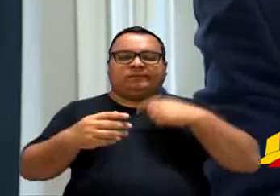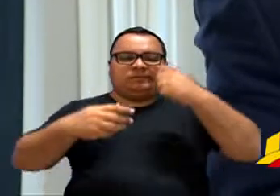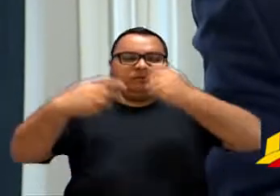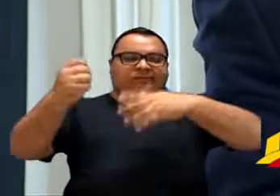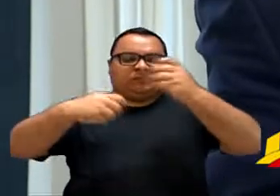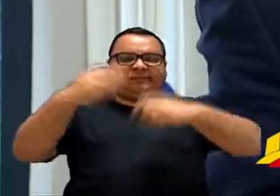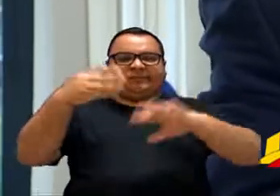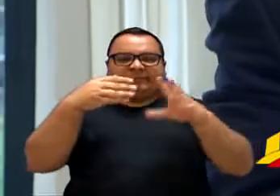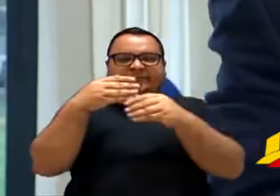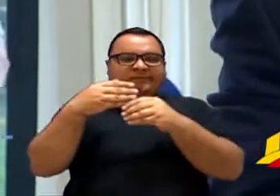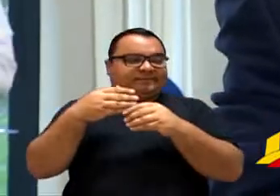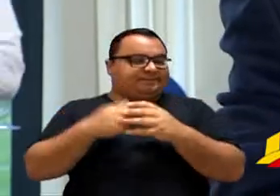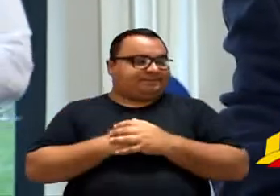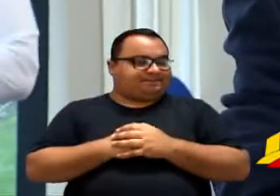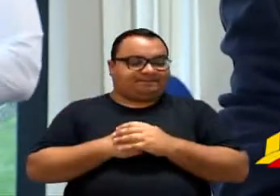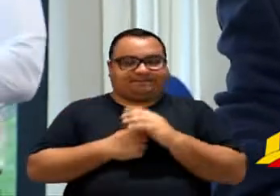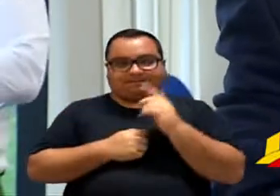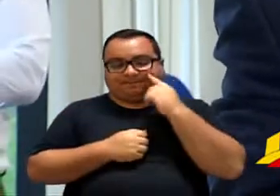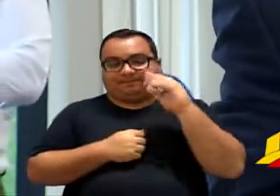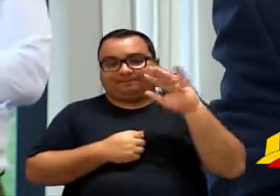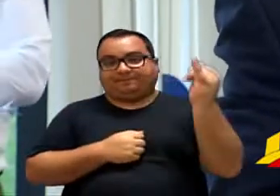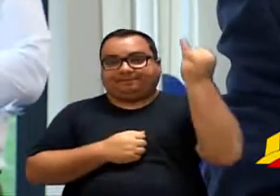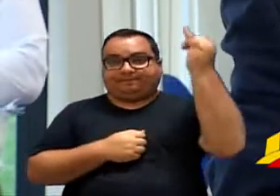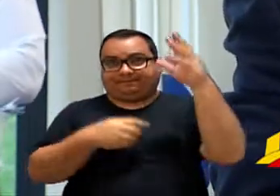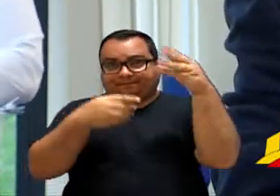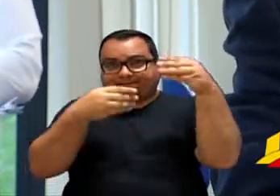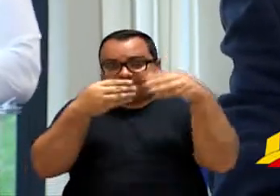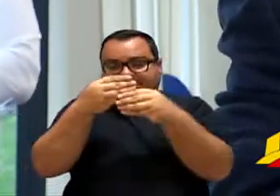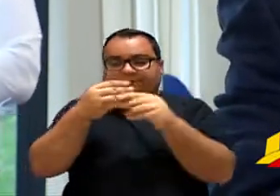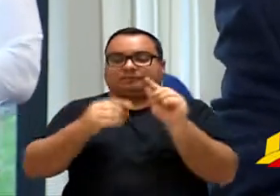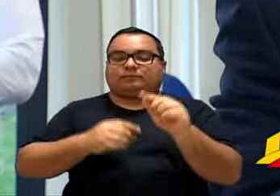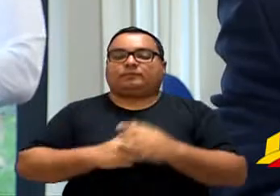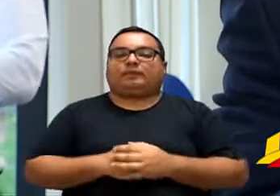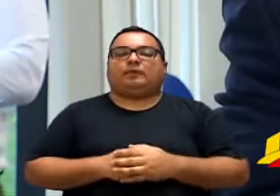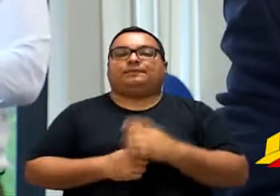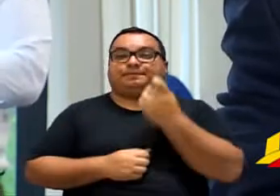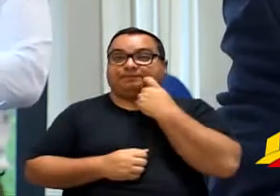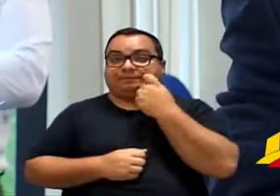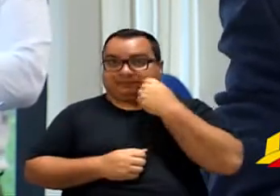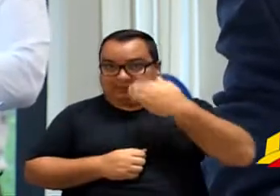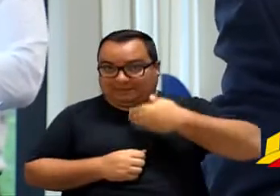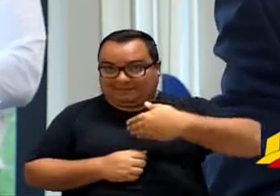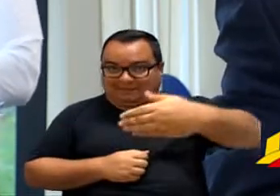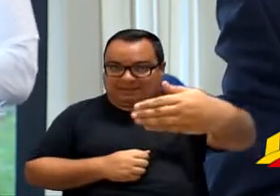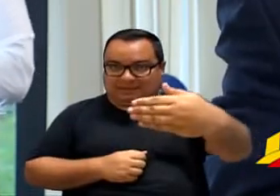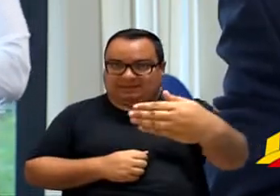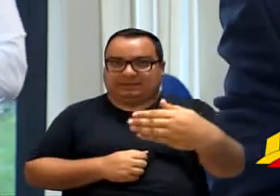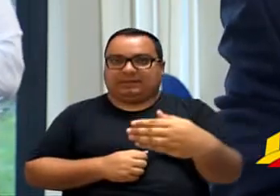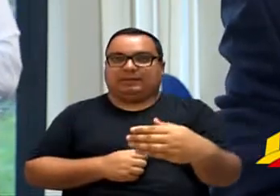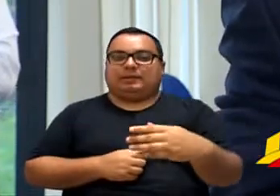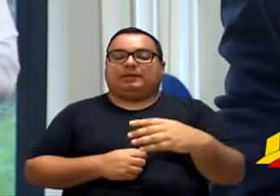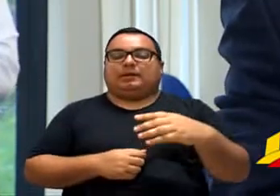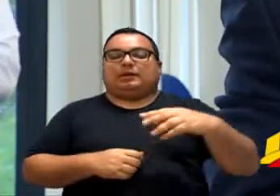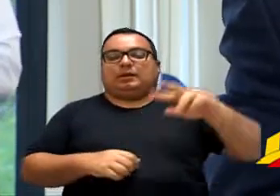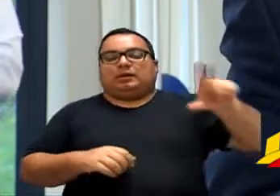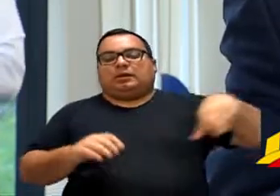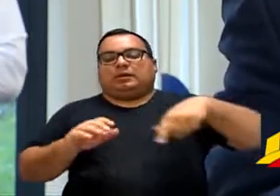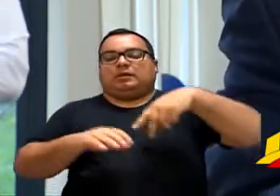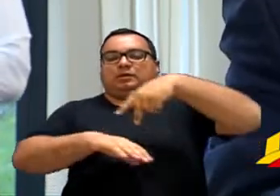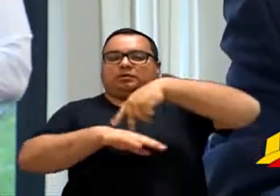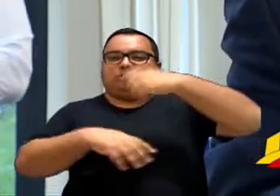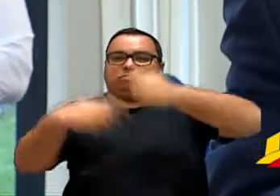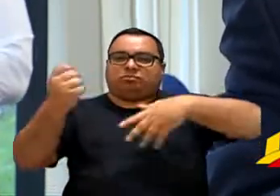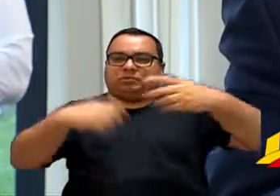manifestou Vereador e ar reforçar aquilo que vossa excelência colocou sexta-feira agora discussão do orçamento do município